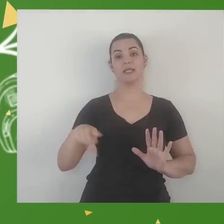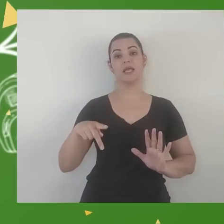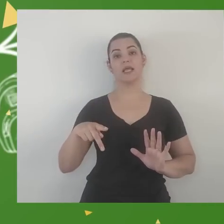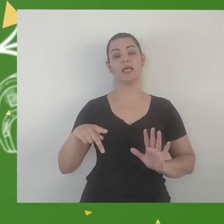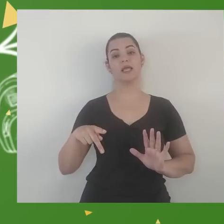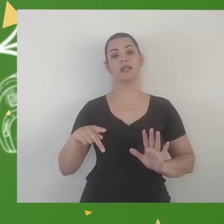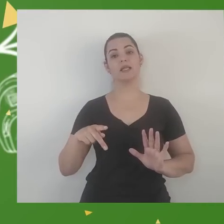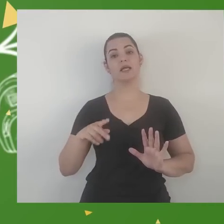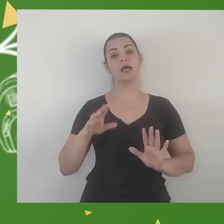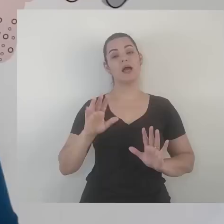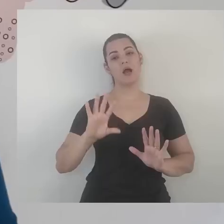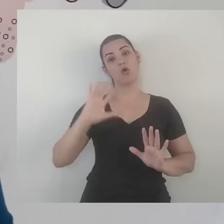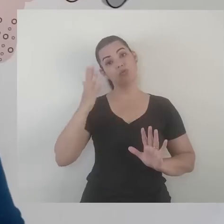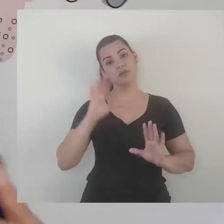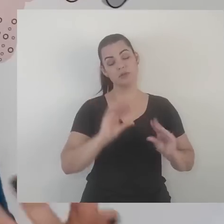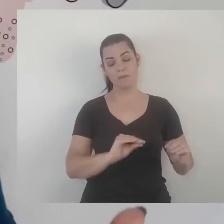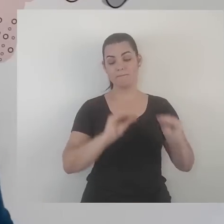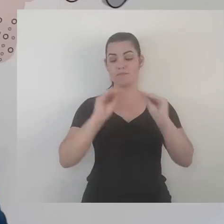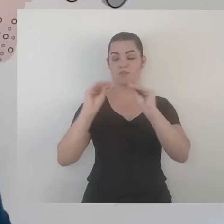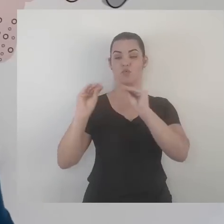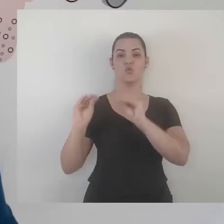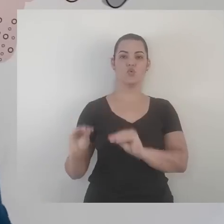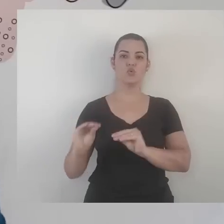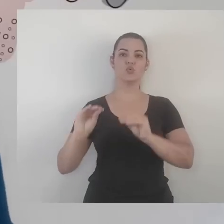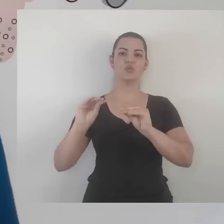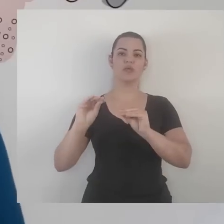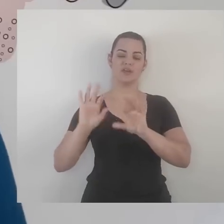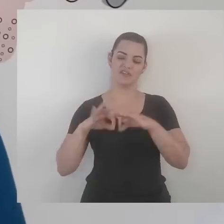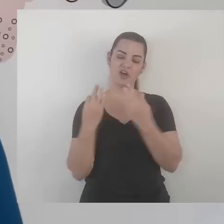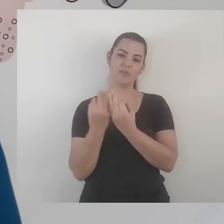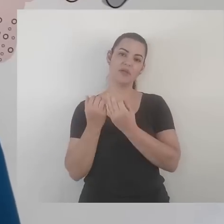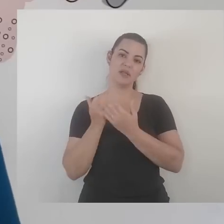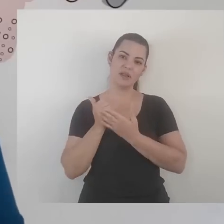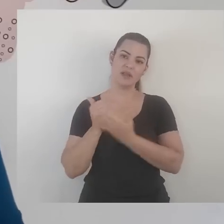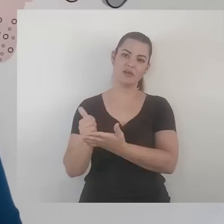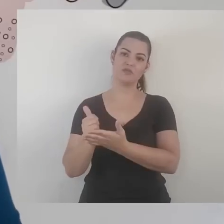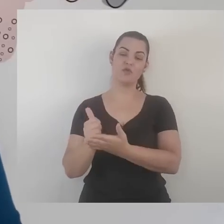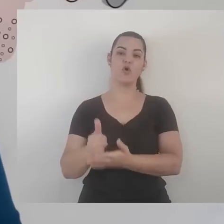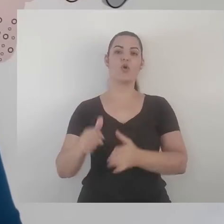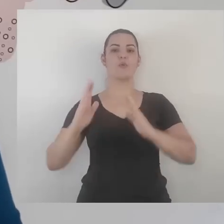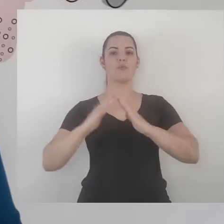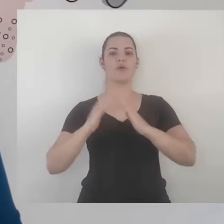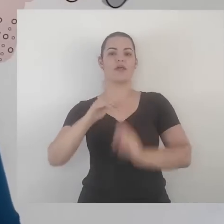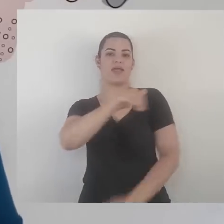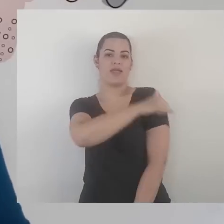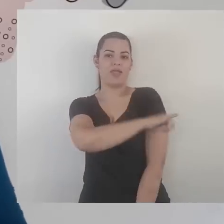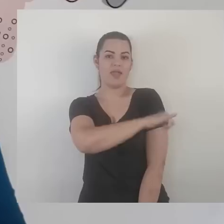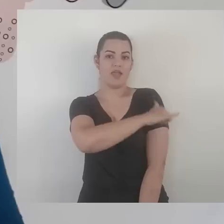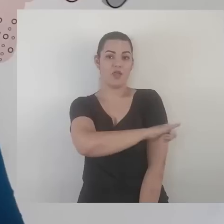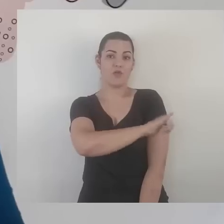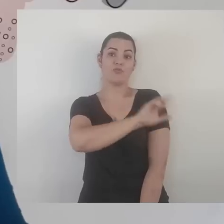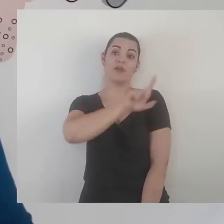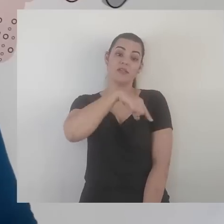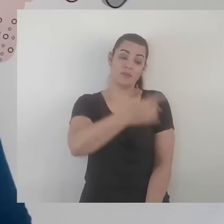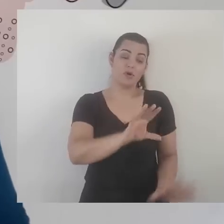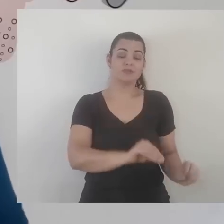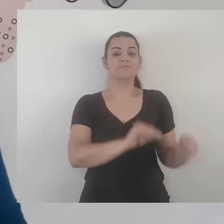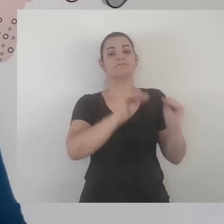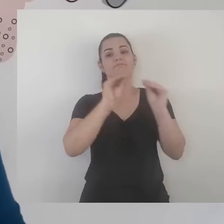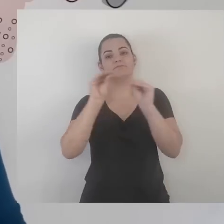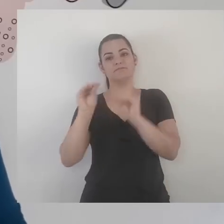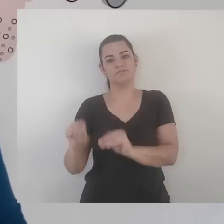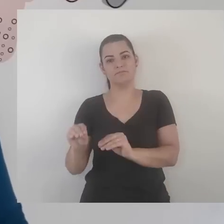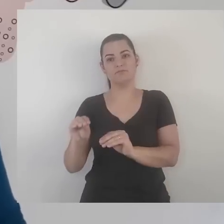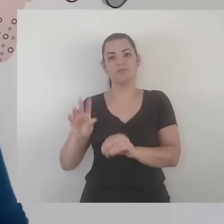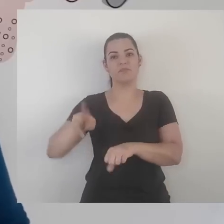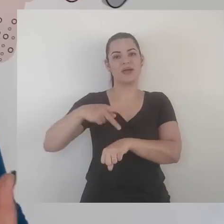família para o Rio de Janeiro e depois todos foram morar na França. E foi lá que